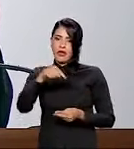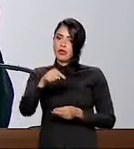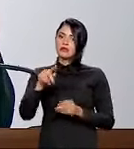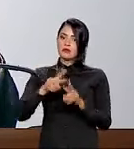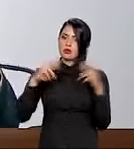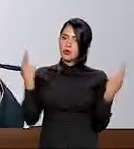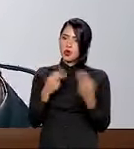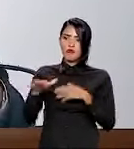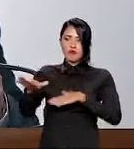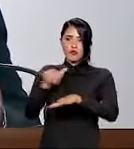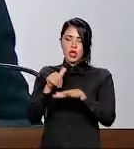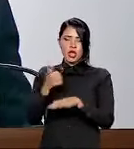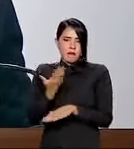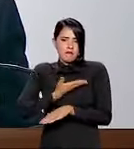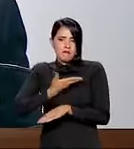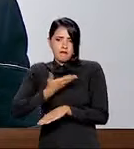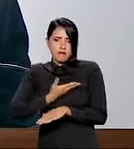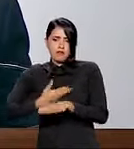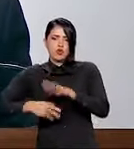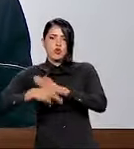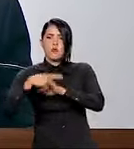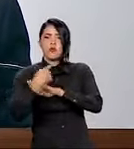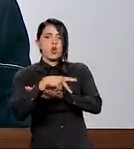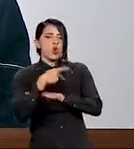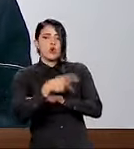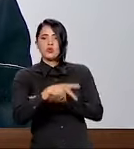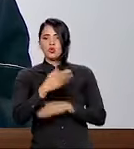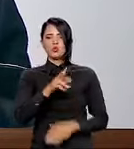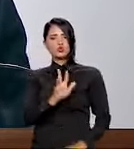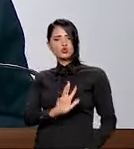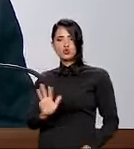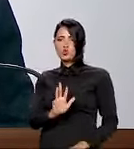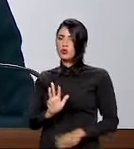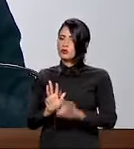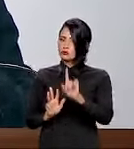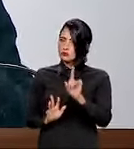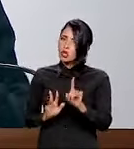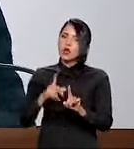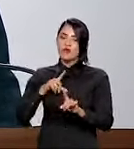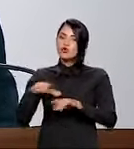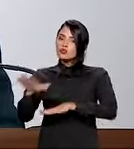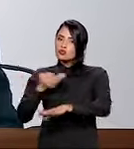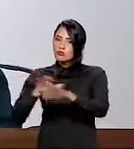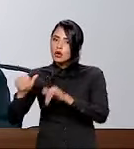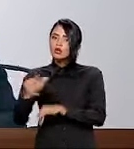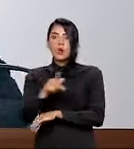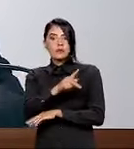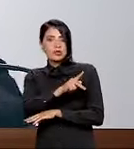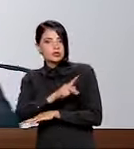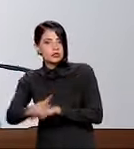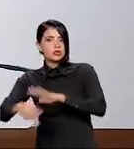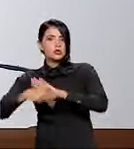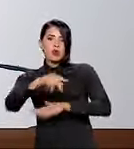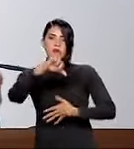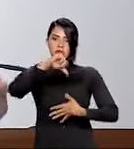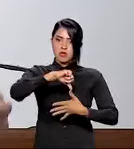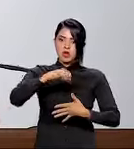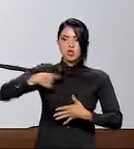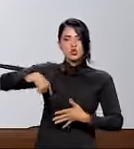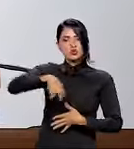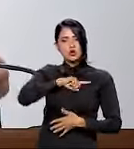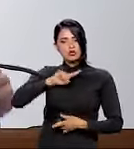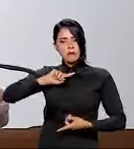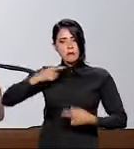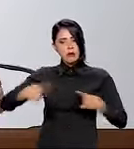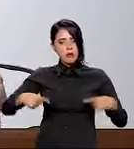reunião, um grupo de amigos do Lula. Foi convocado os presidentes dos países da América do Sul para a gente discutir